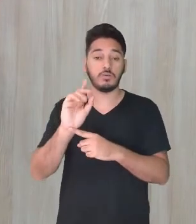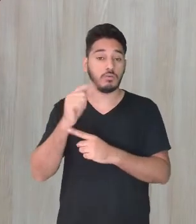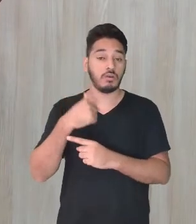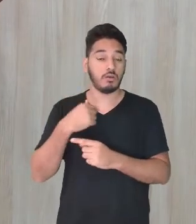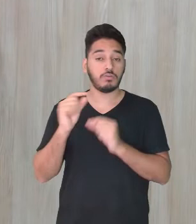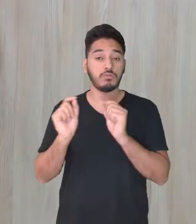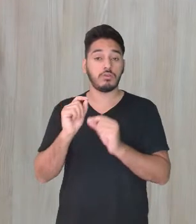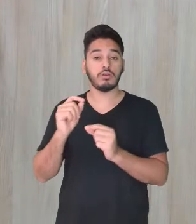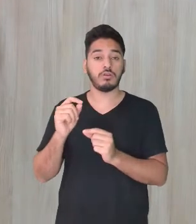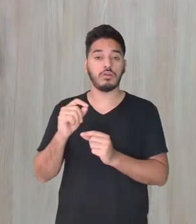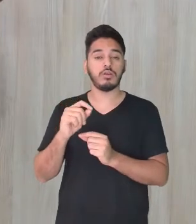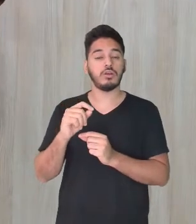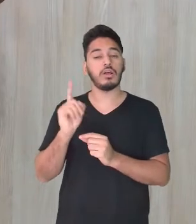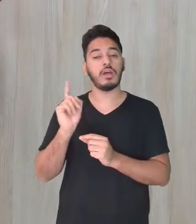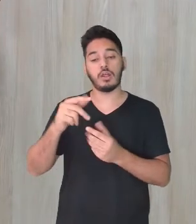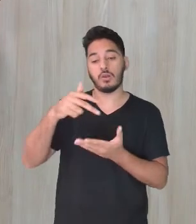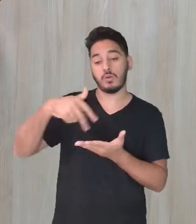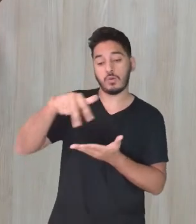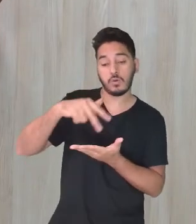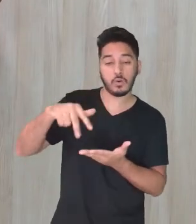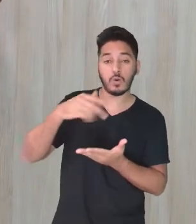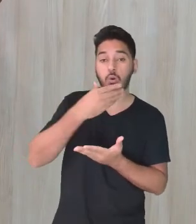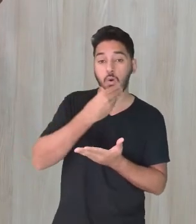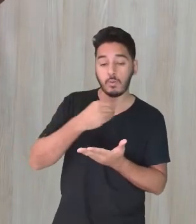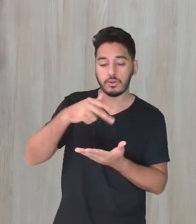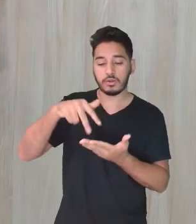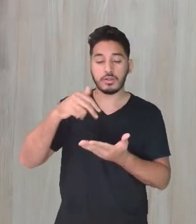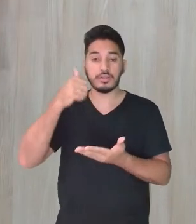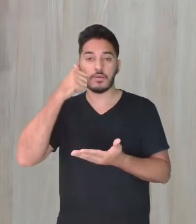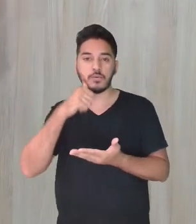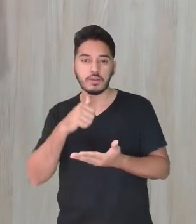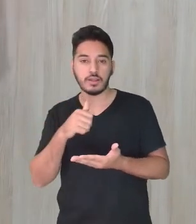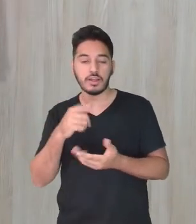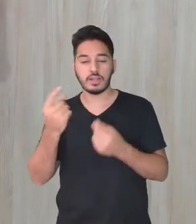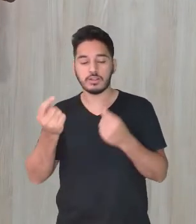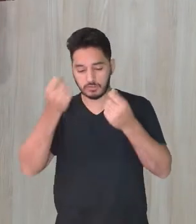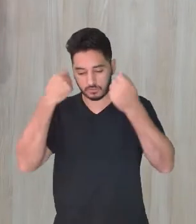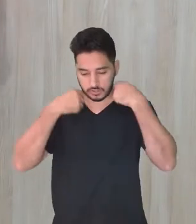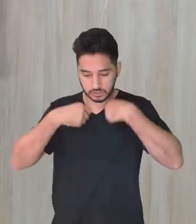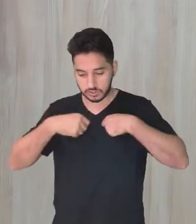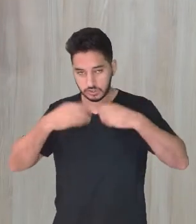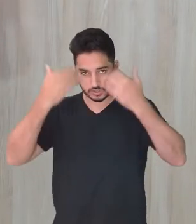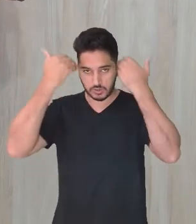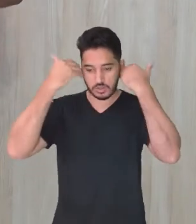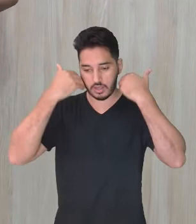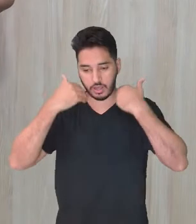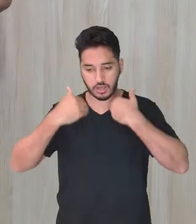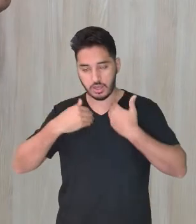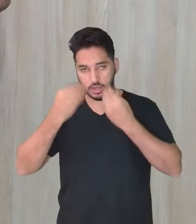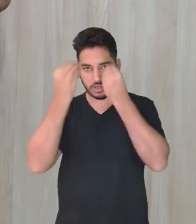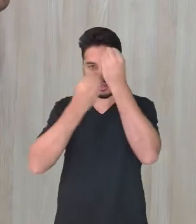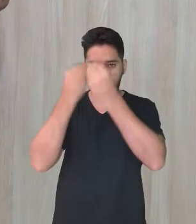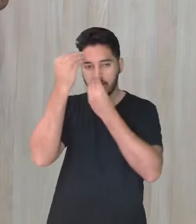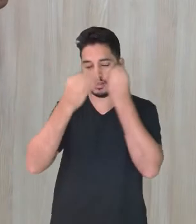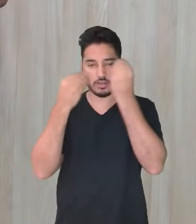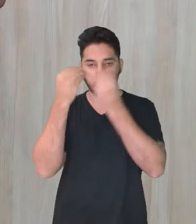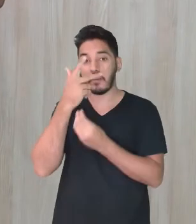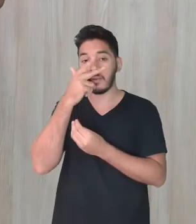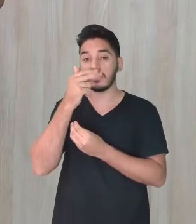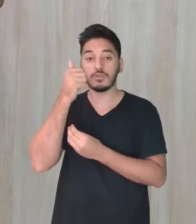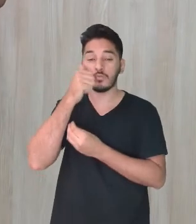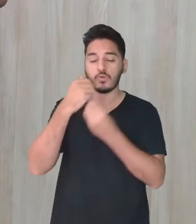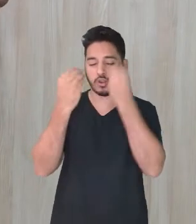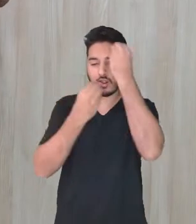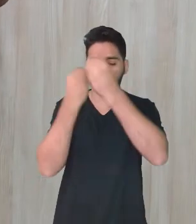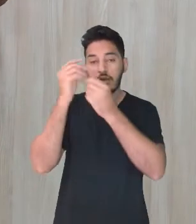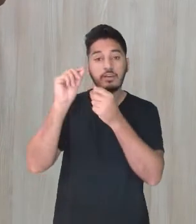eles faziam o papel do homem e o papel da mulher. Então eles se travestiam, né? Vestiam lá as roupas